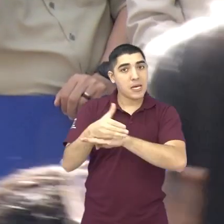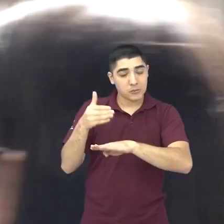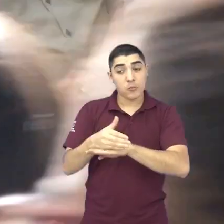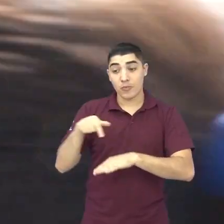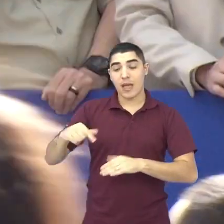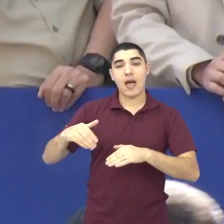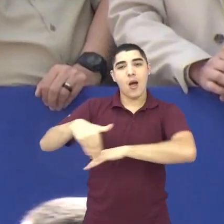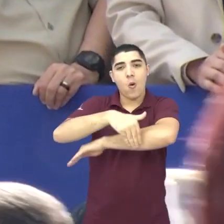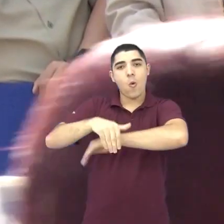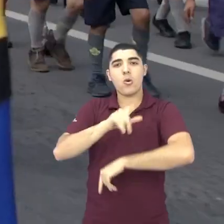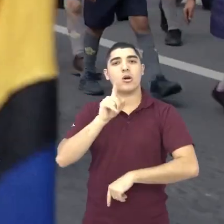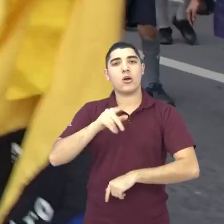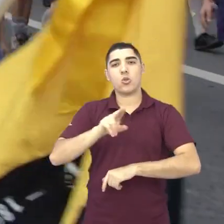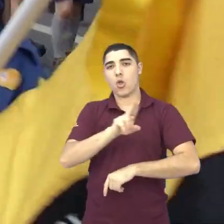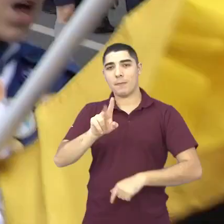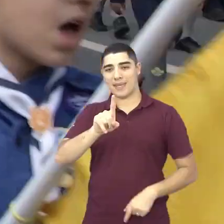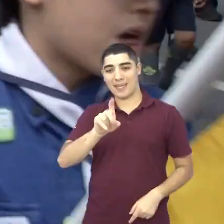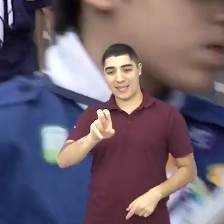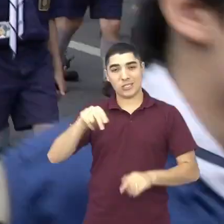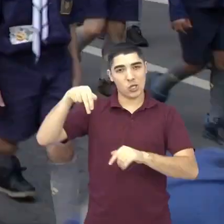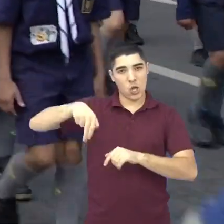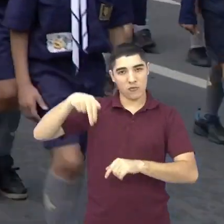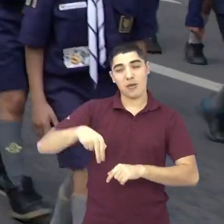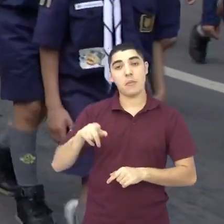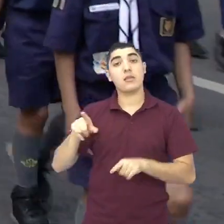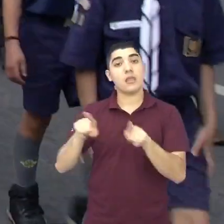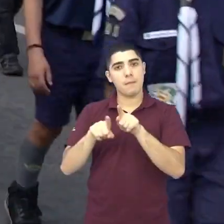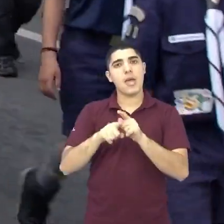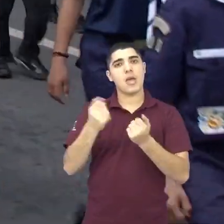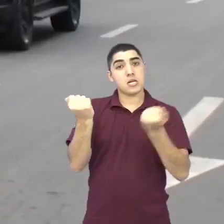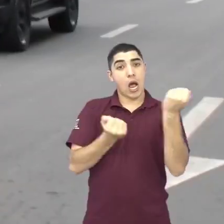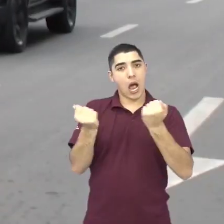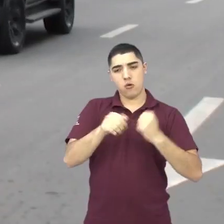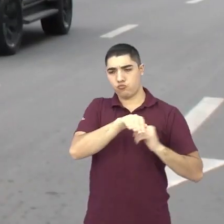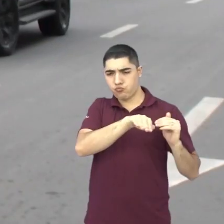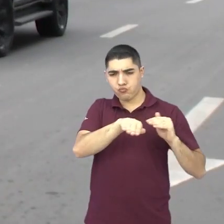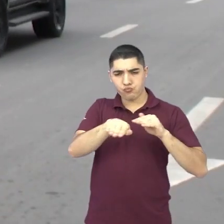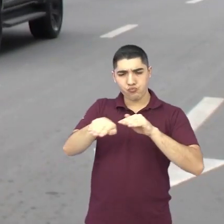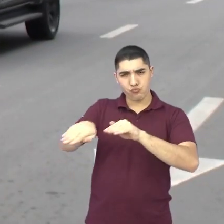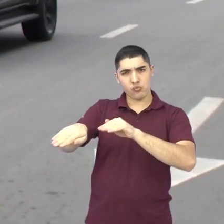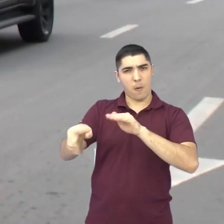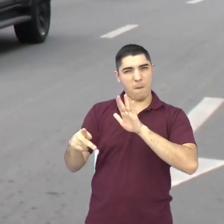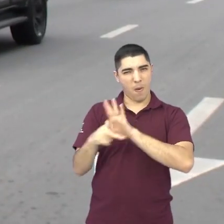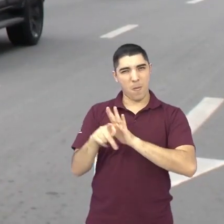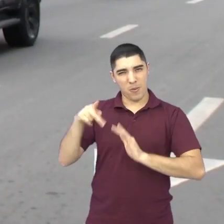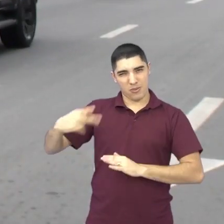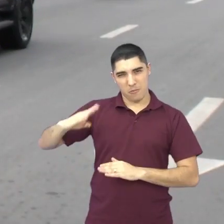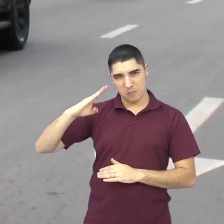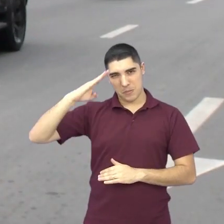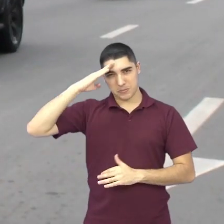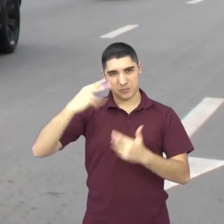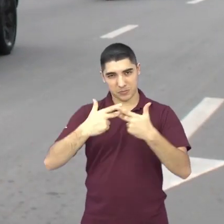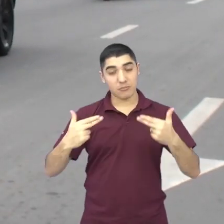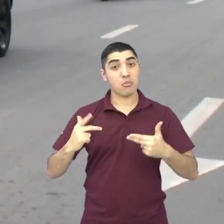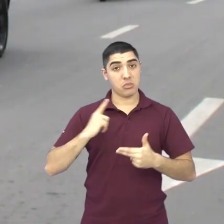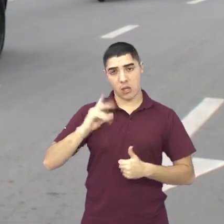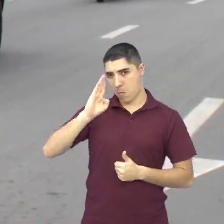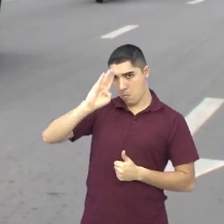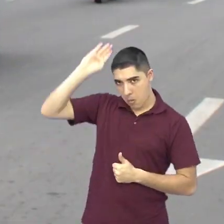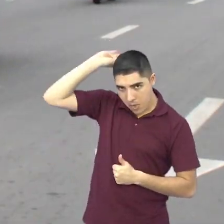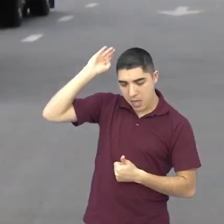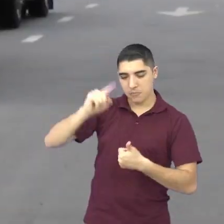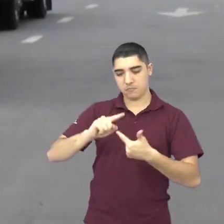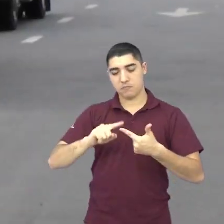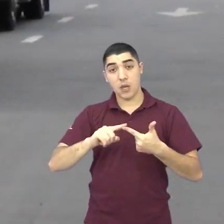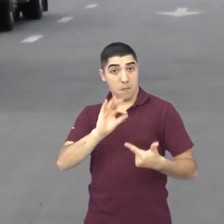vereador Marcão da Academia. Na rua 15 de novembro, o grande desfile. As viaturas das forças de segurança foram as primeiras a